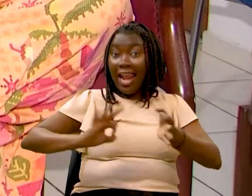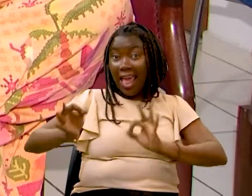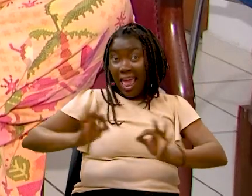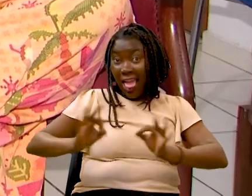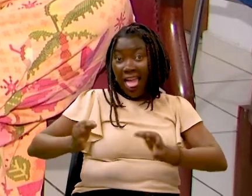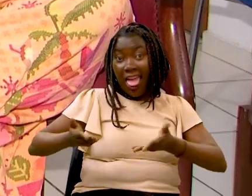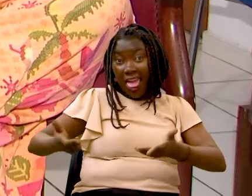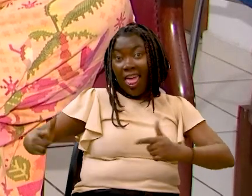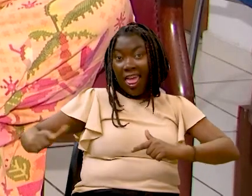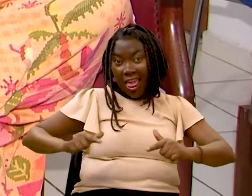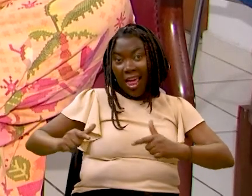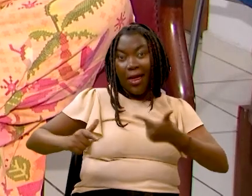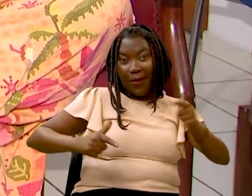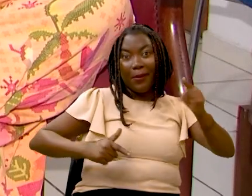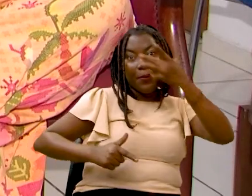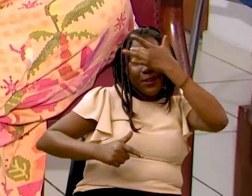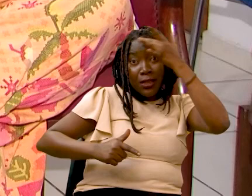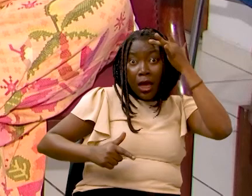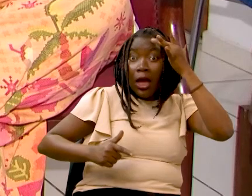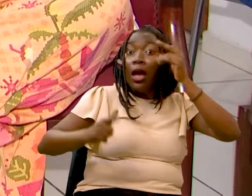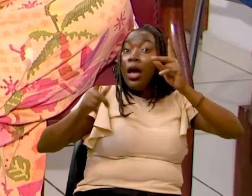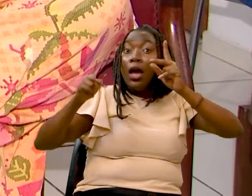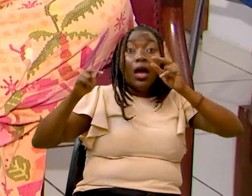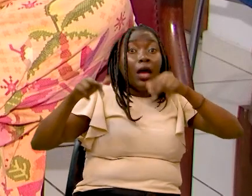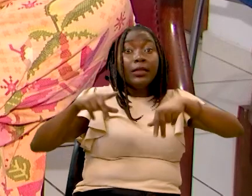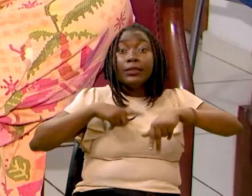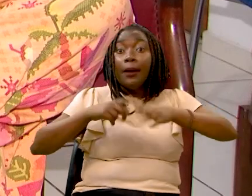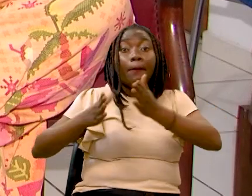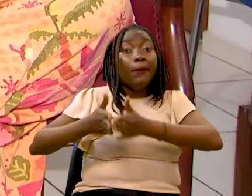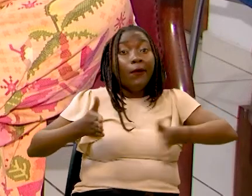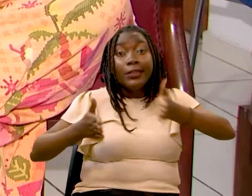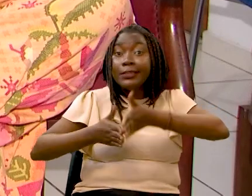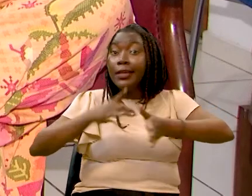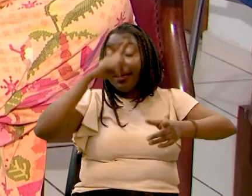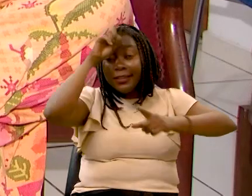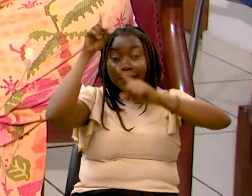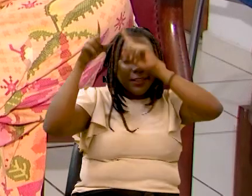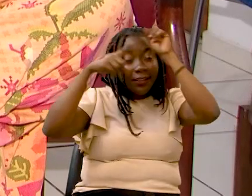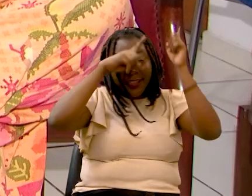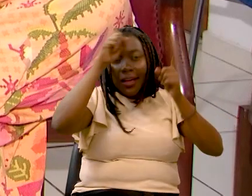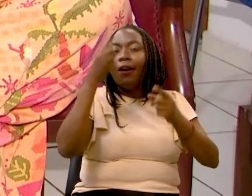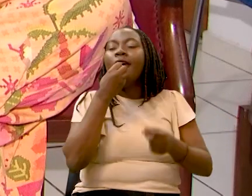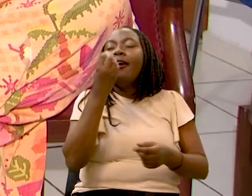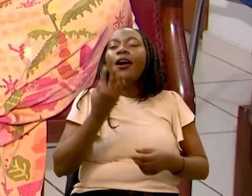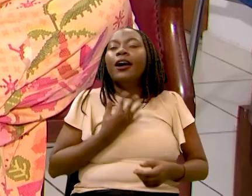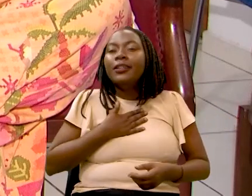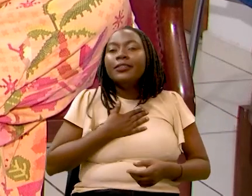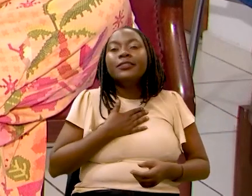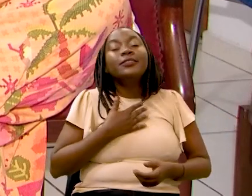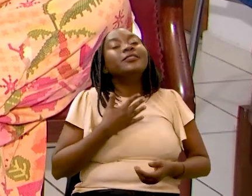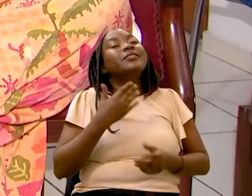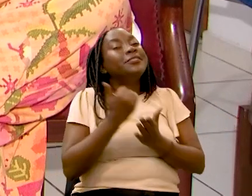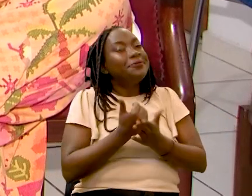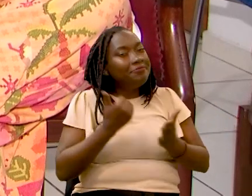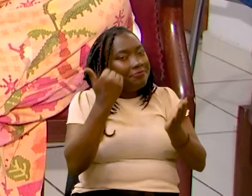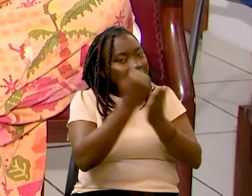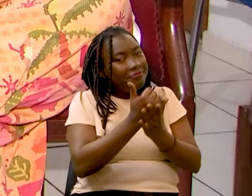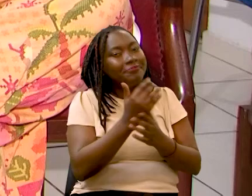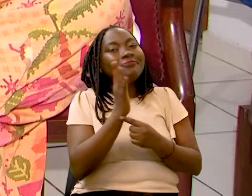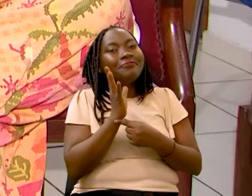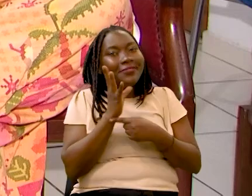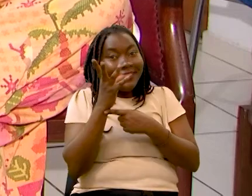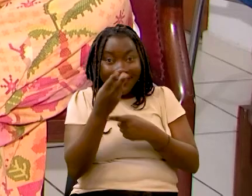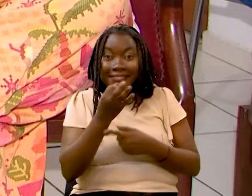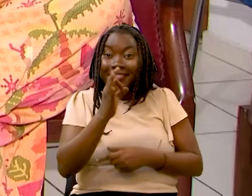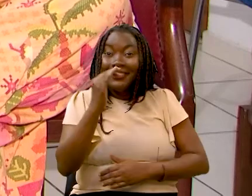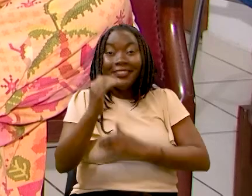além dela fazer todo esse trabalho com as outras pessoas, você também tem os seus processos criativos. Sim, conta pra mim. Sim,